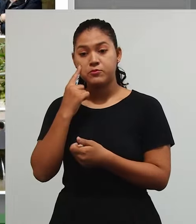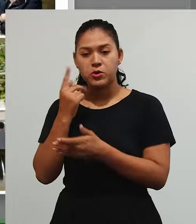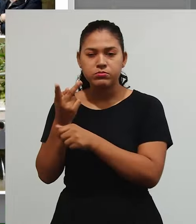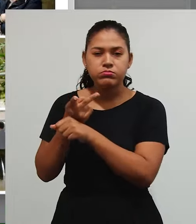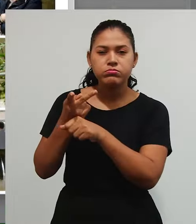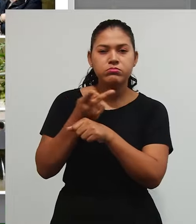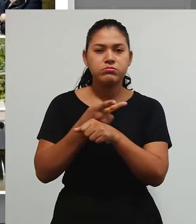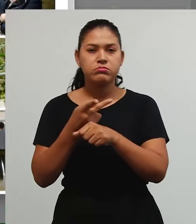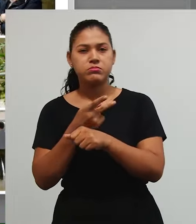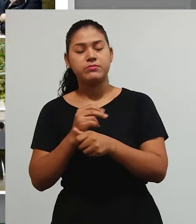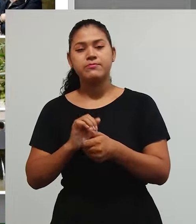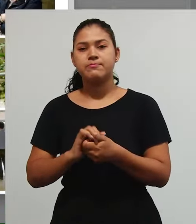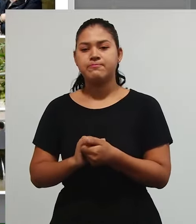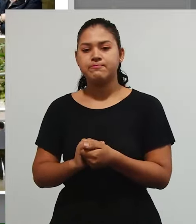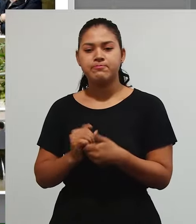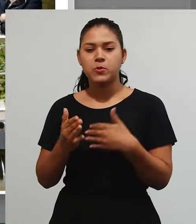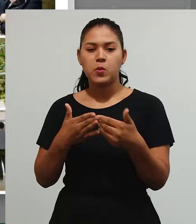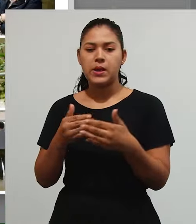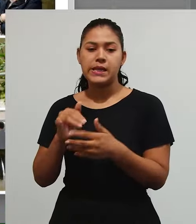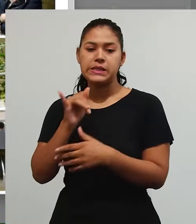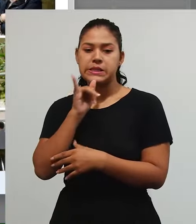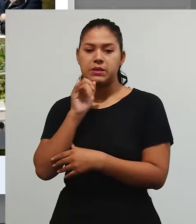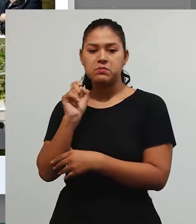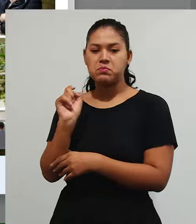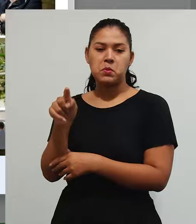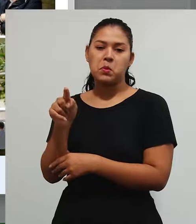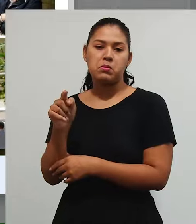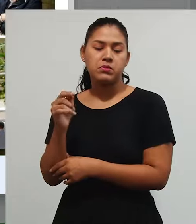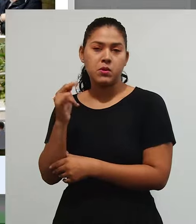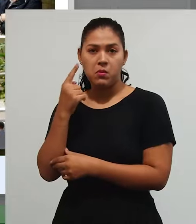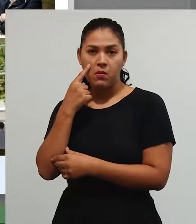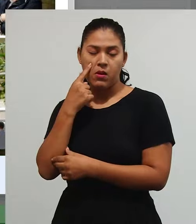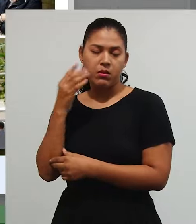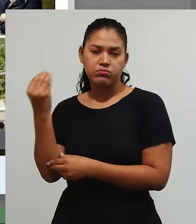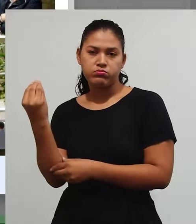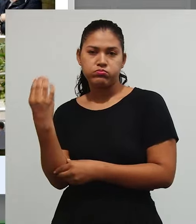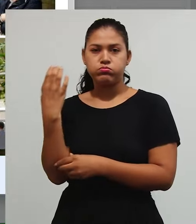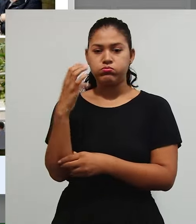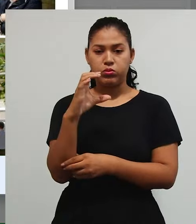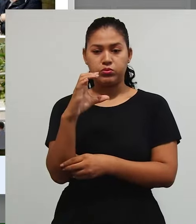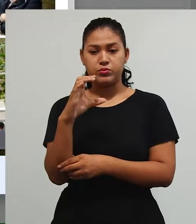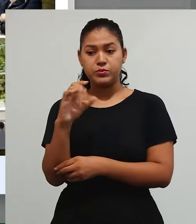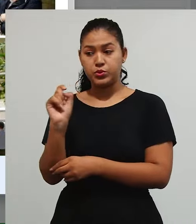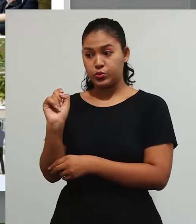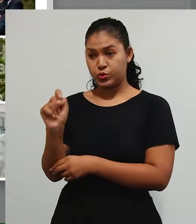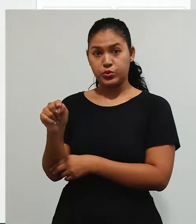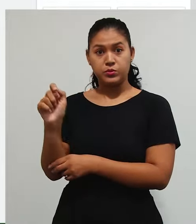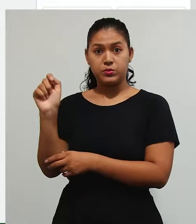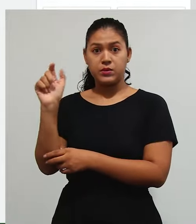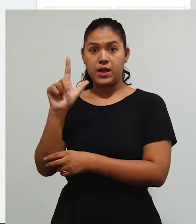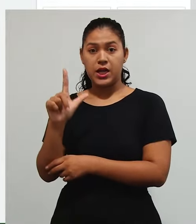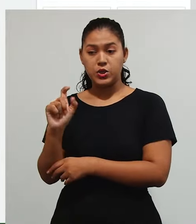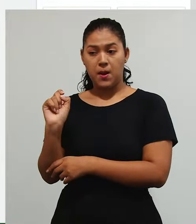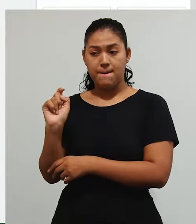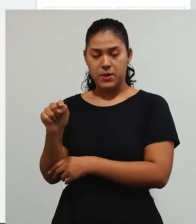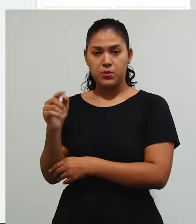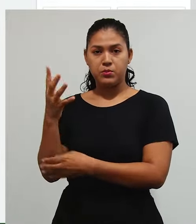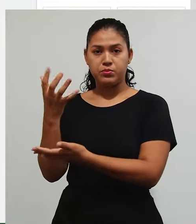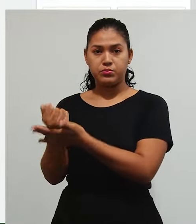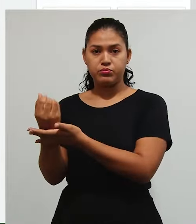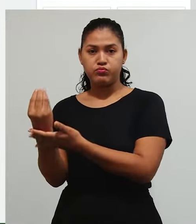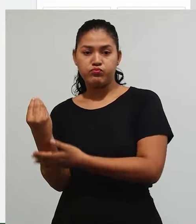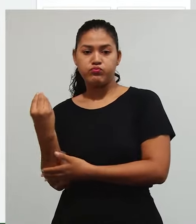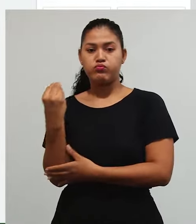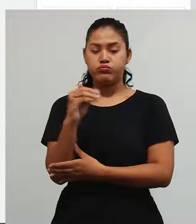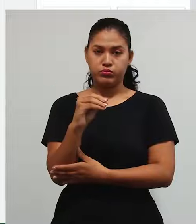essa daqui, né? Só pra gente aqui simular. Então, aí você vai colocar a foto que você tirou aí do momento que